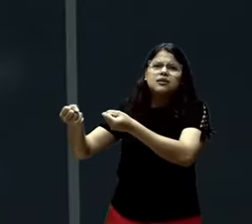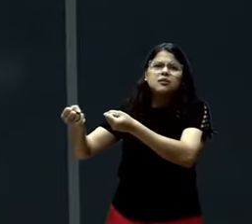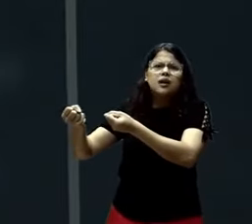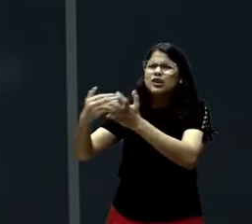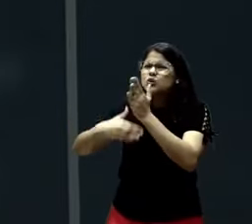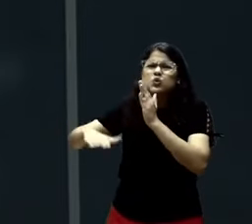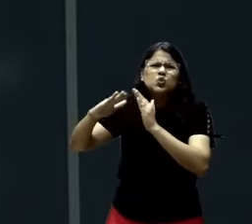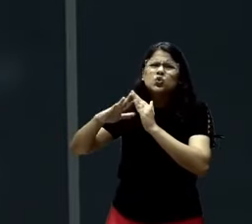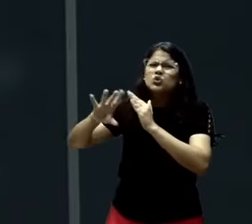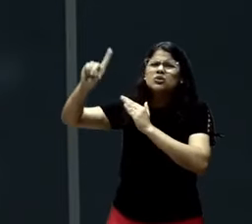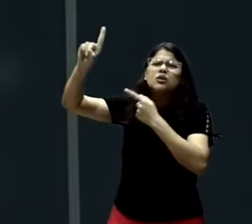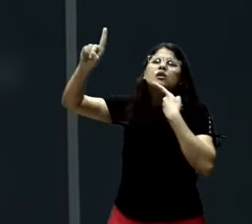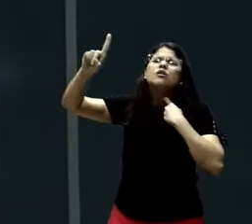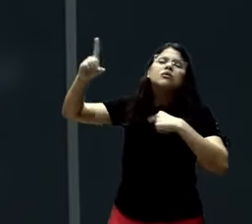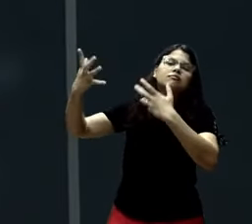forma total.